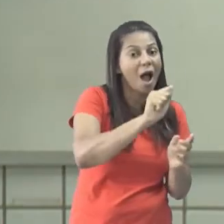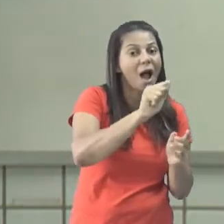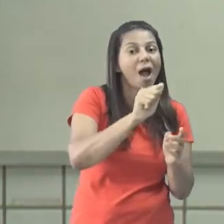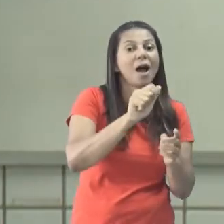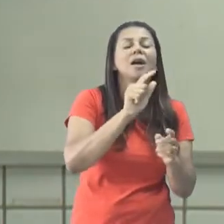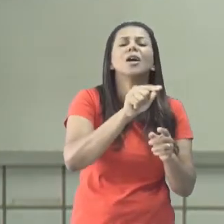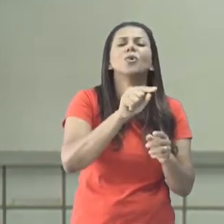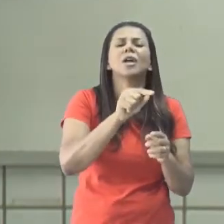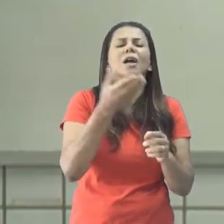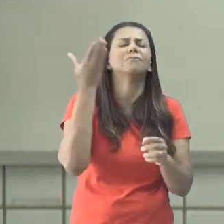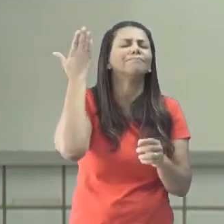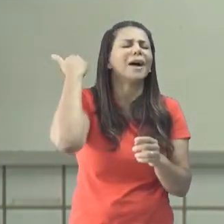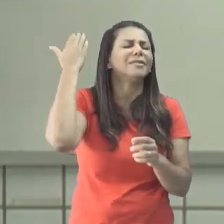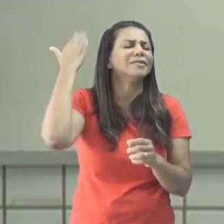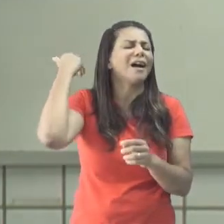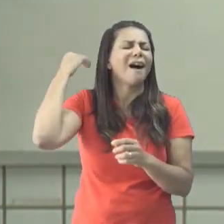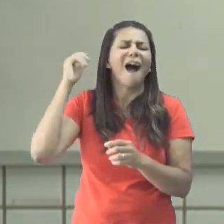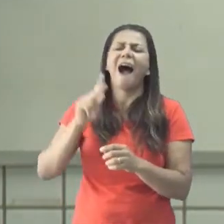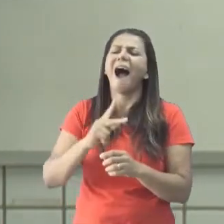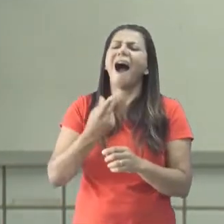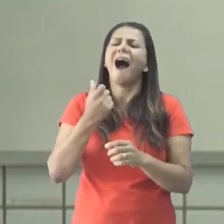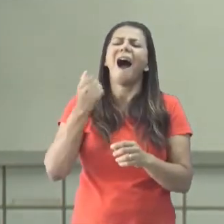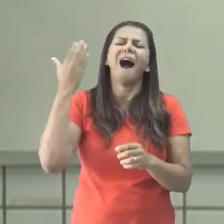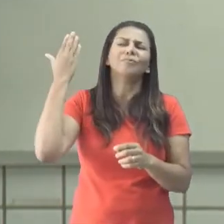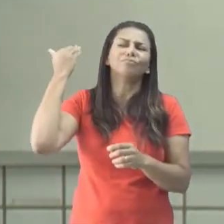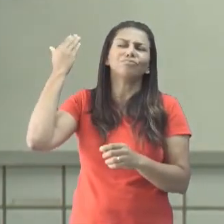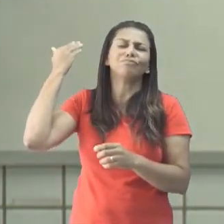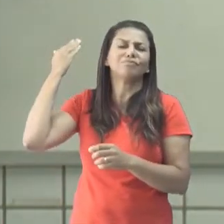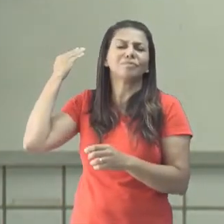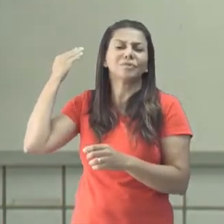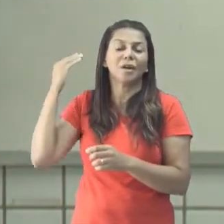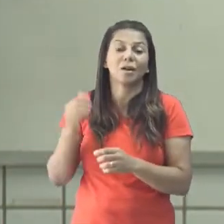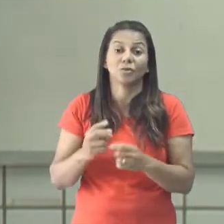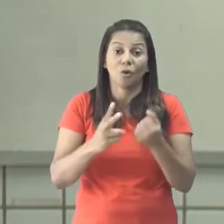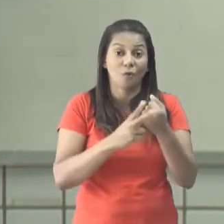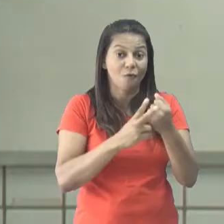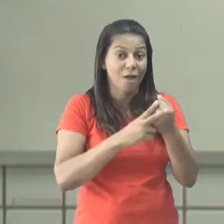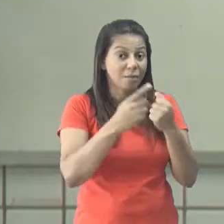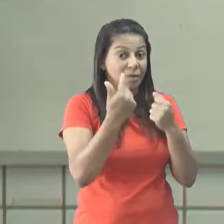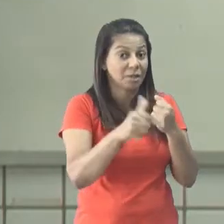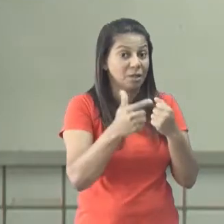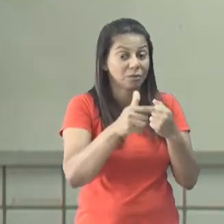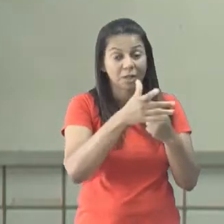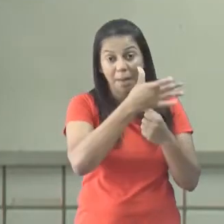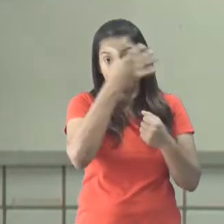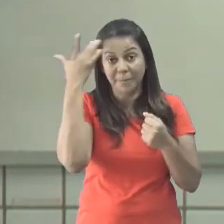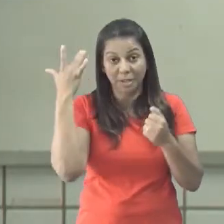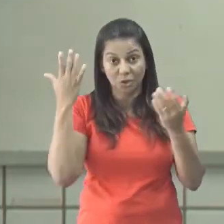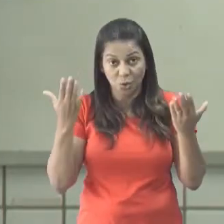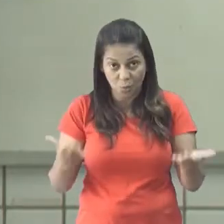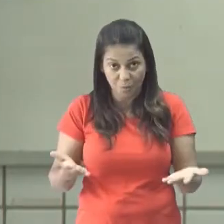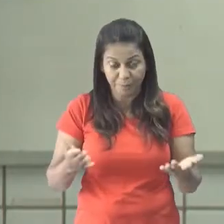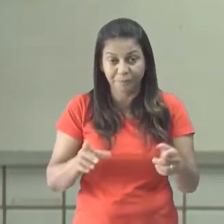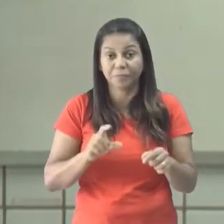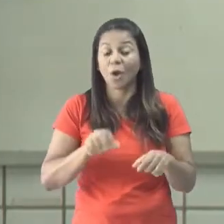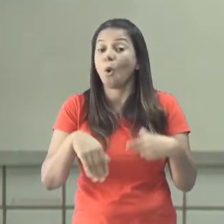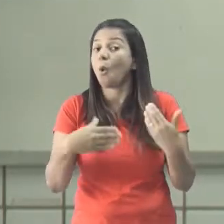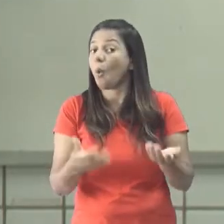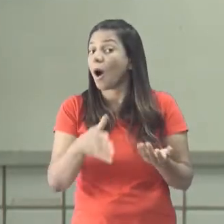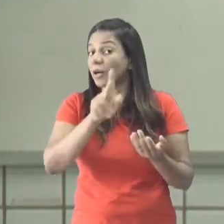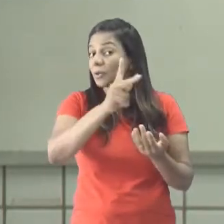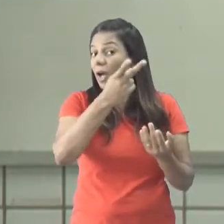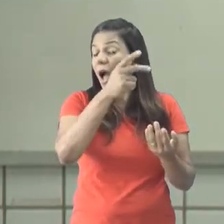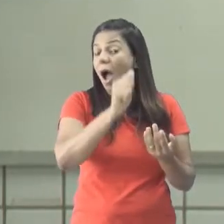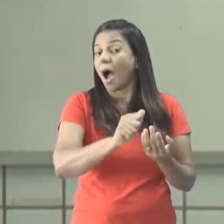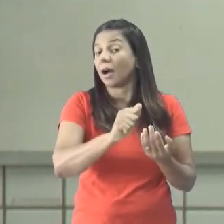indicar tempo passado e quando for verbo impessoal, ou seja, quando o A é verbo